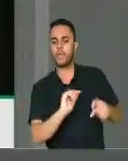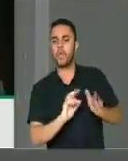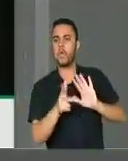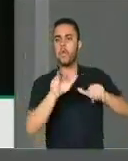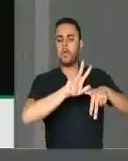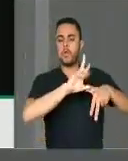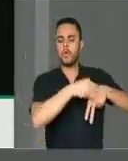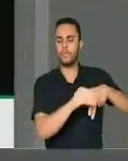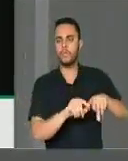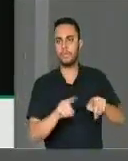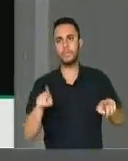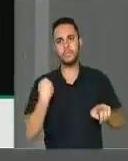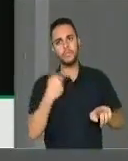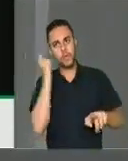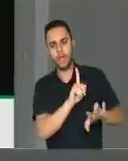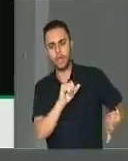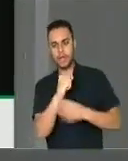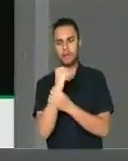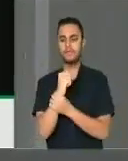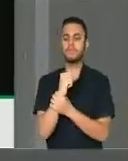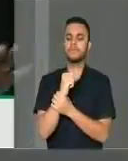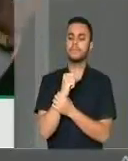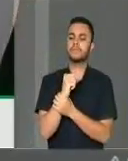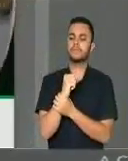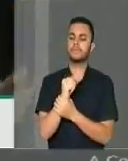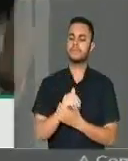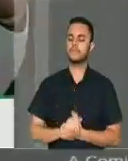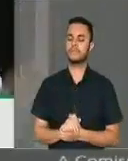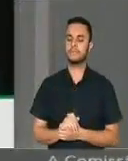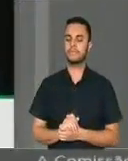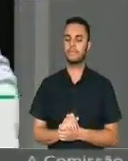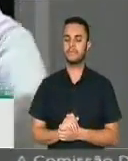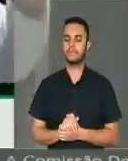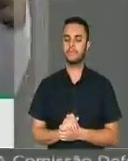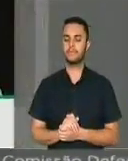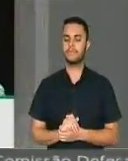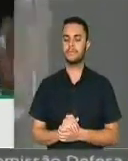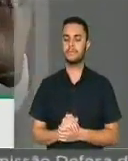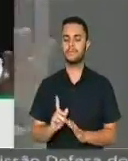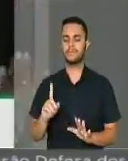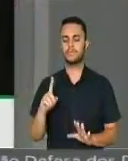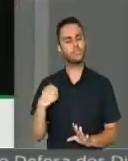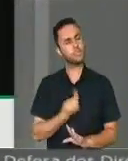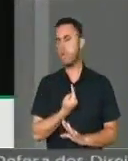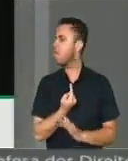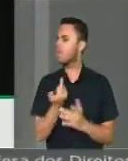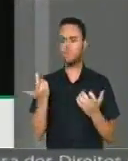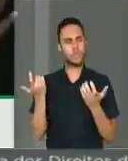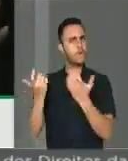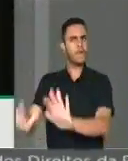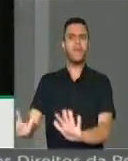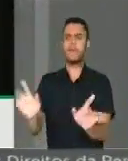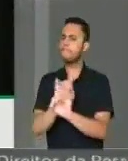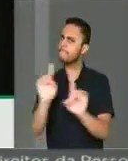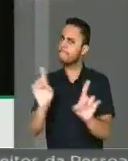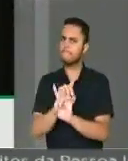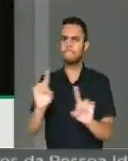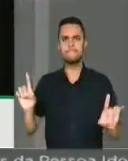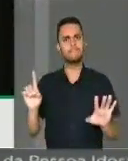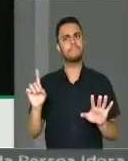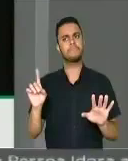a democracia brasileira. Só para concluir, senhor presidente, nós não vamos de forma nenhuma garantir